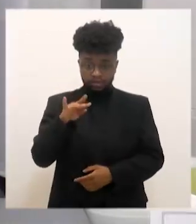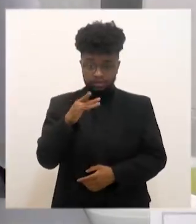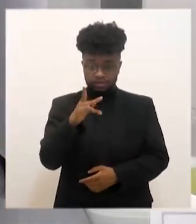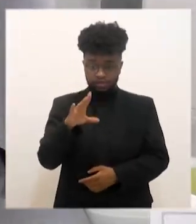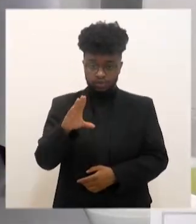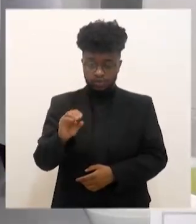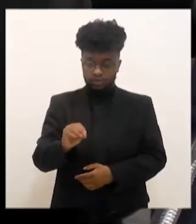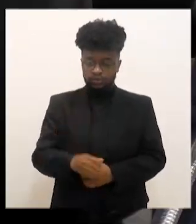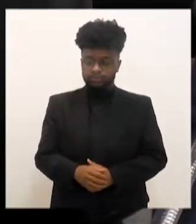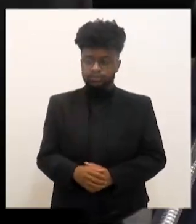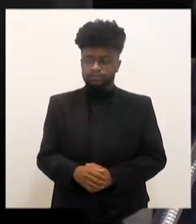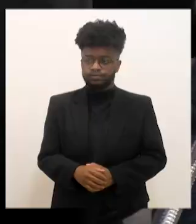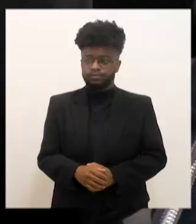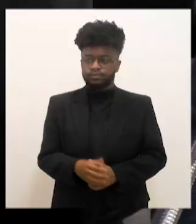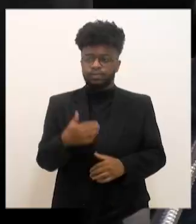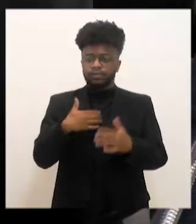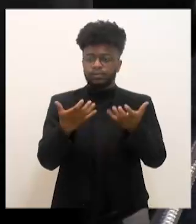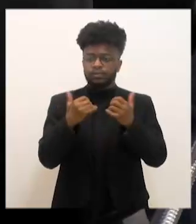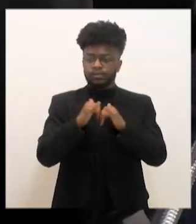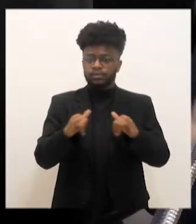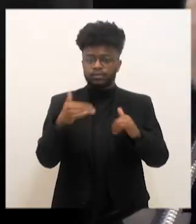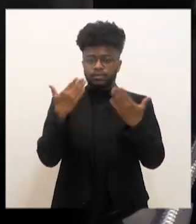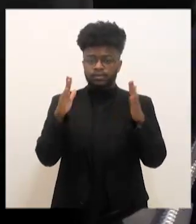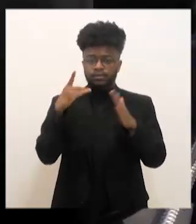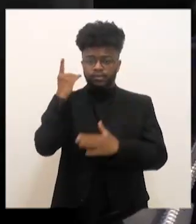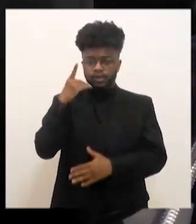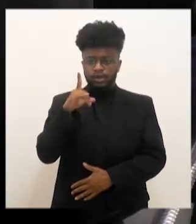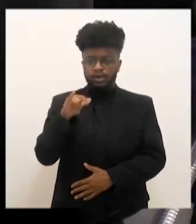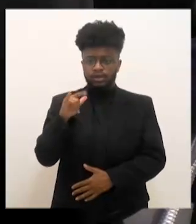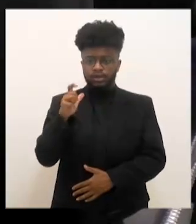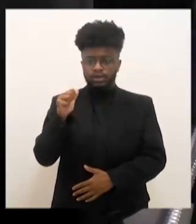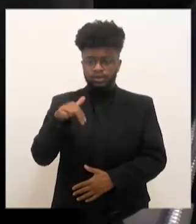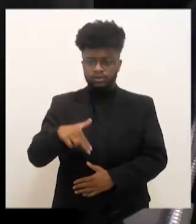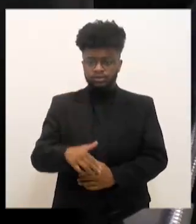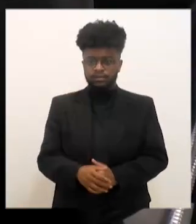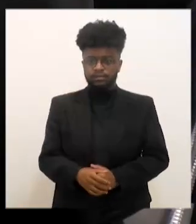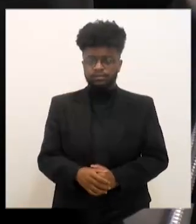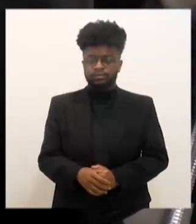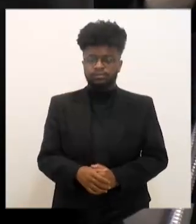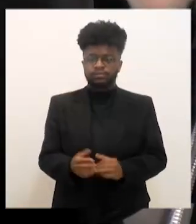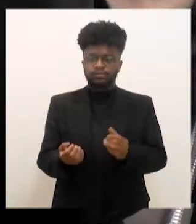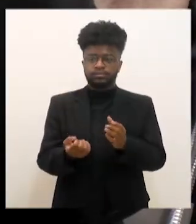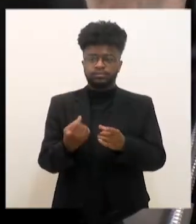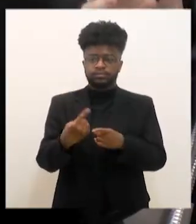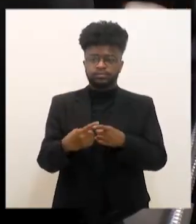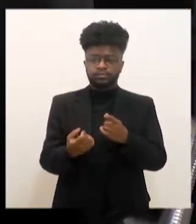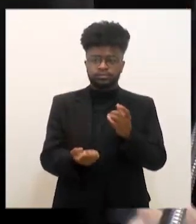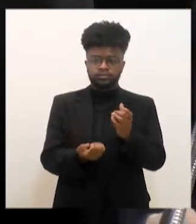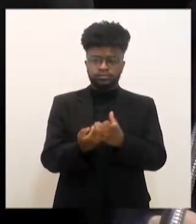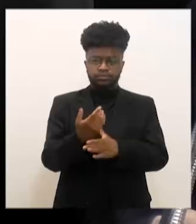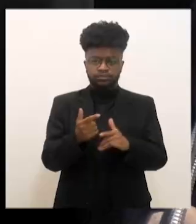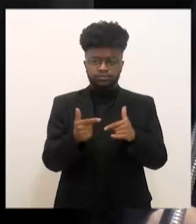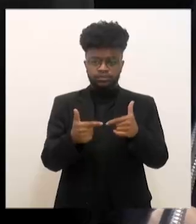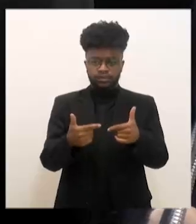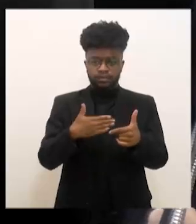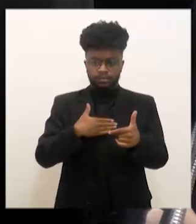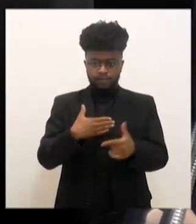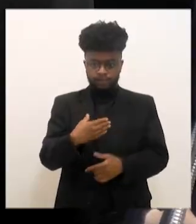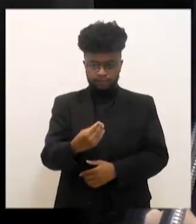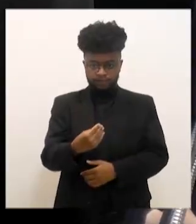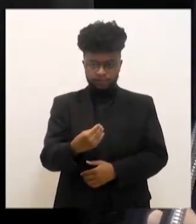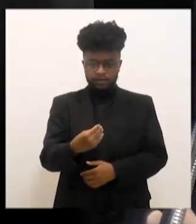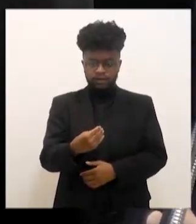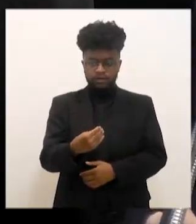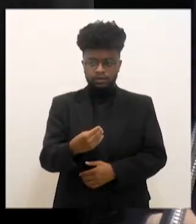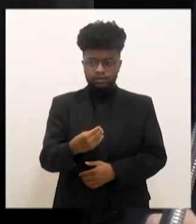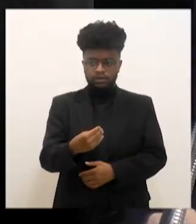Machado, para Senhor discutir o presidente, 14 eu da quero pauta. parabenizar a deputada Lília Berg por essa iniciativa. A minha filha,